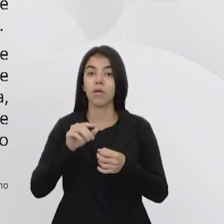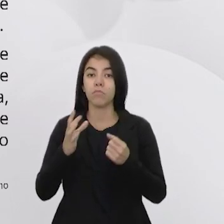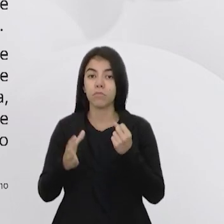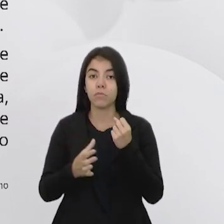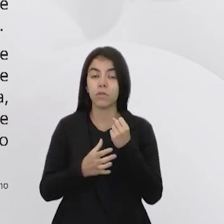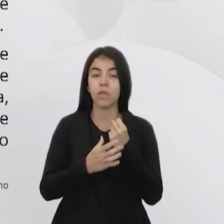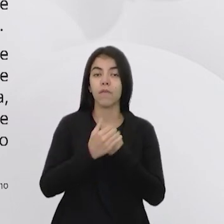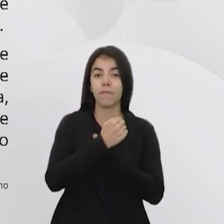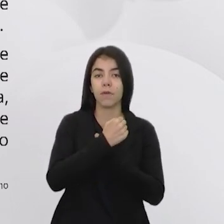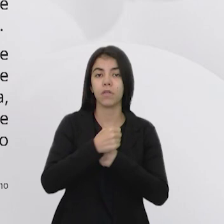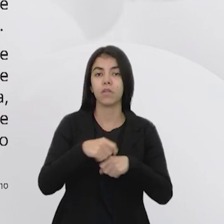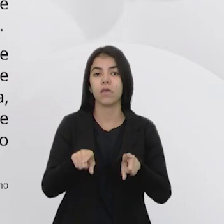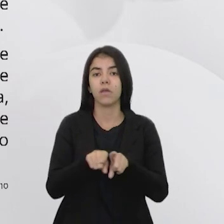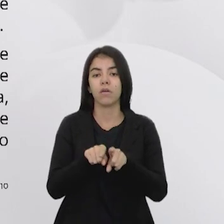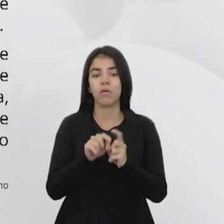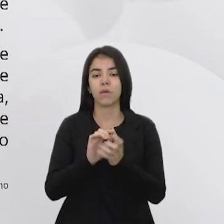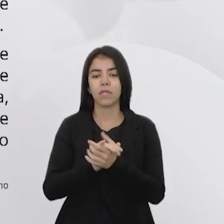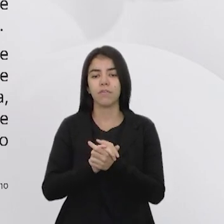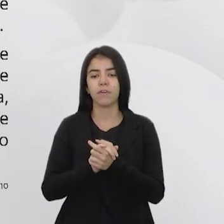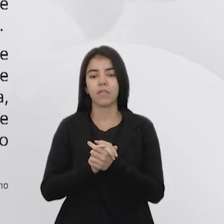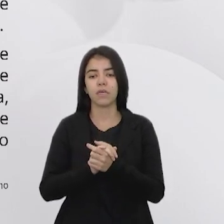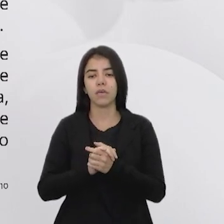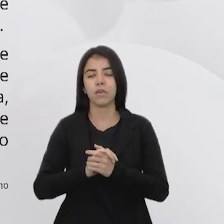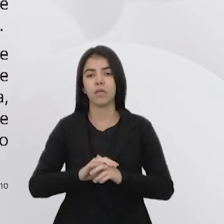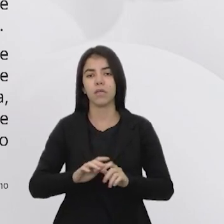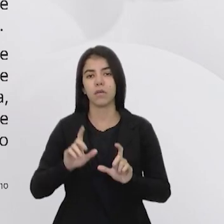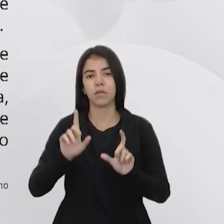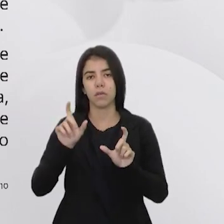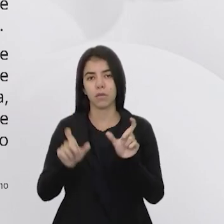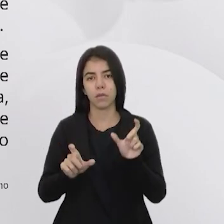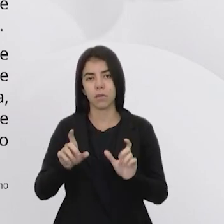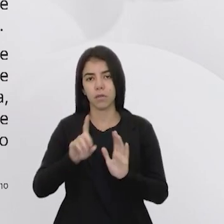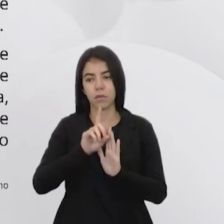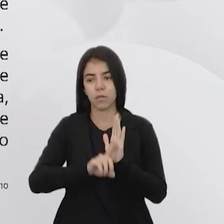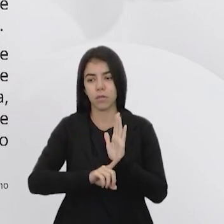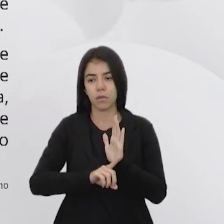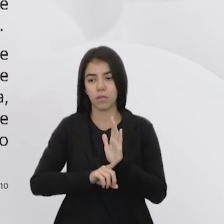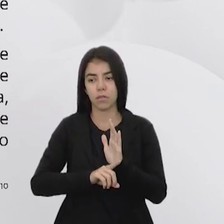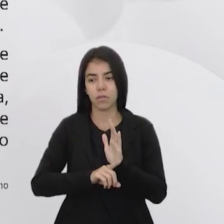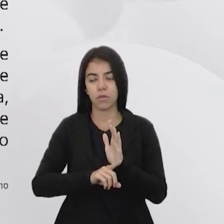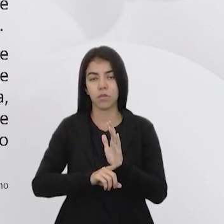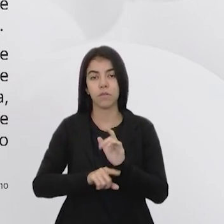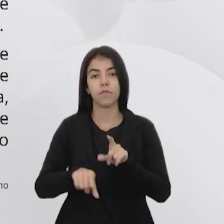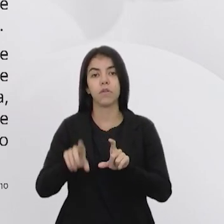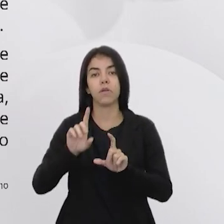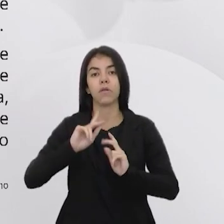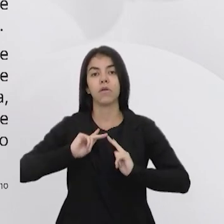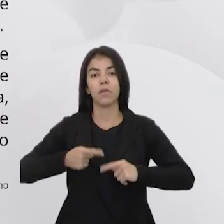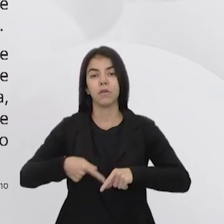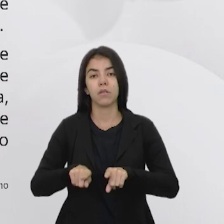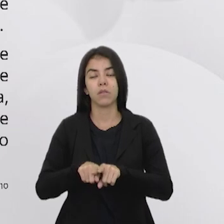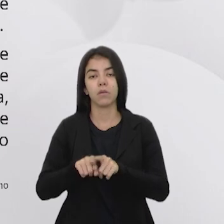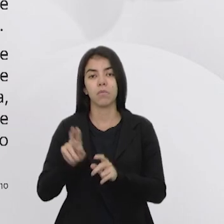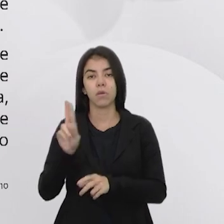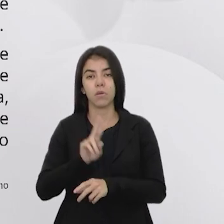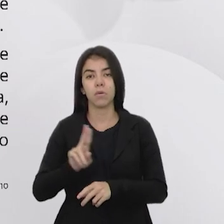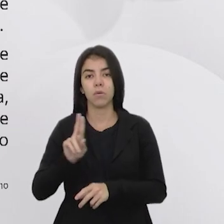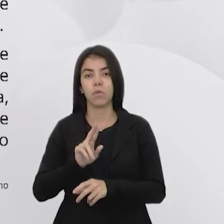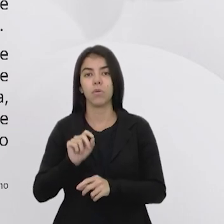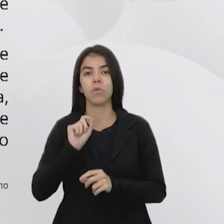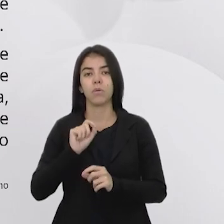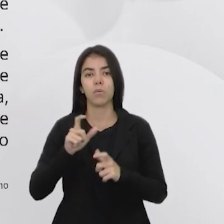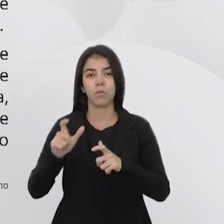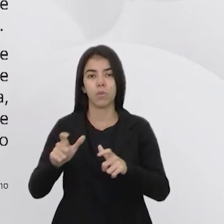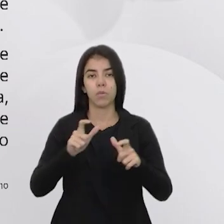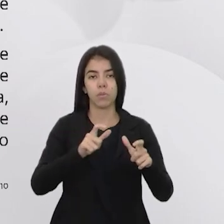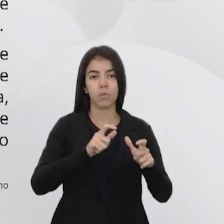outros e promovam os direitos humanos, a consciência socioambiental e o consumo responsável em âmbito local,